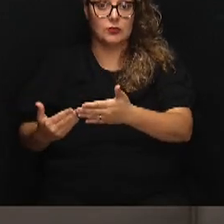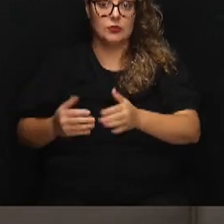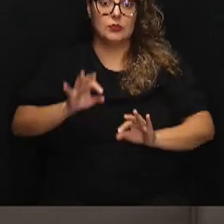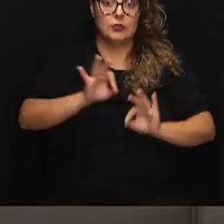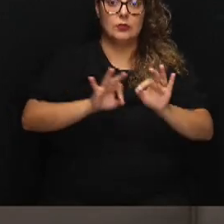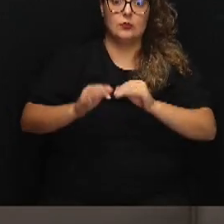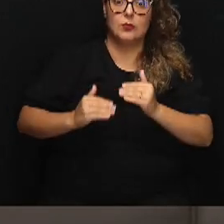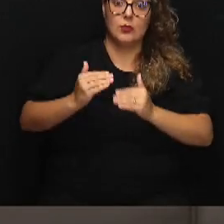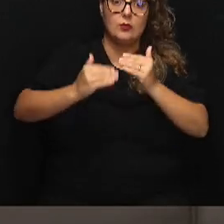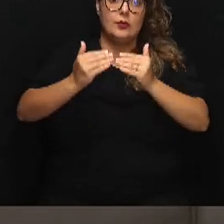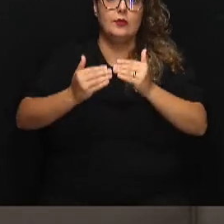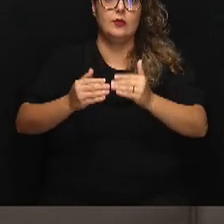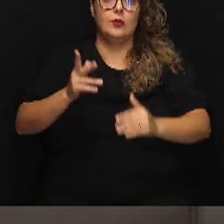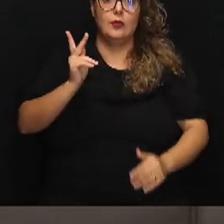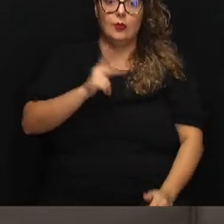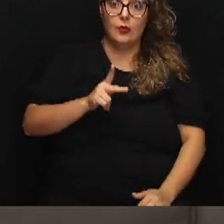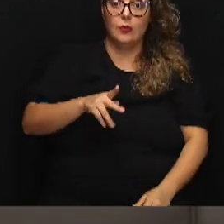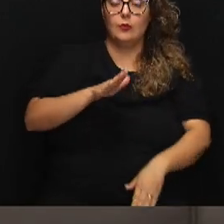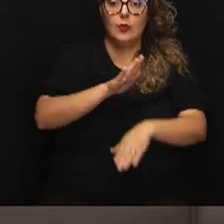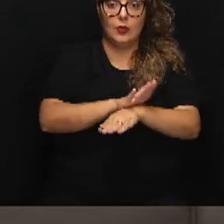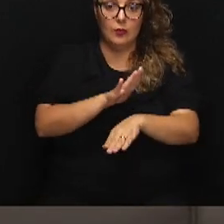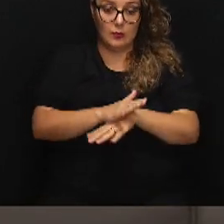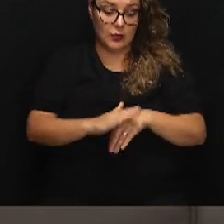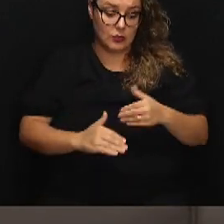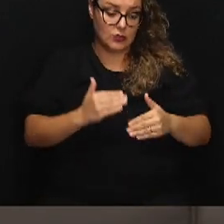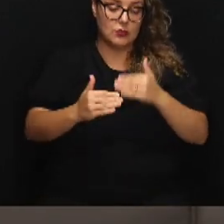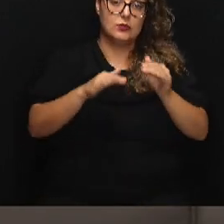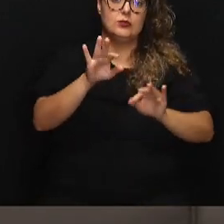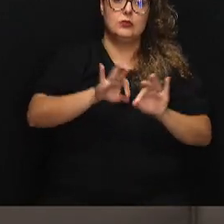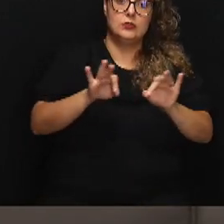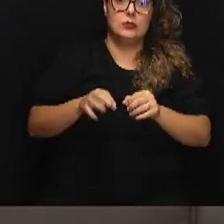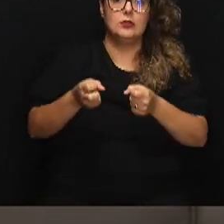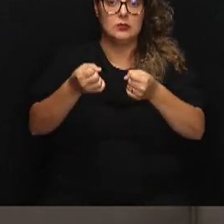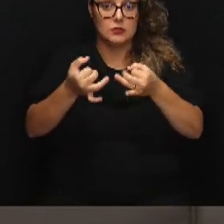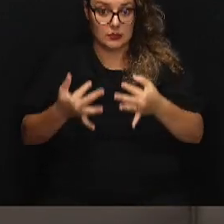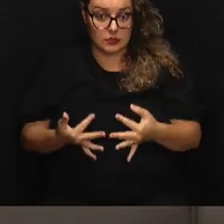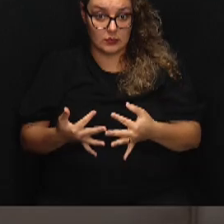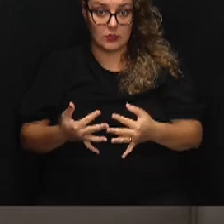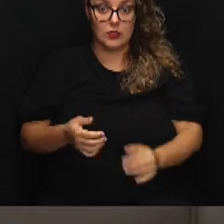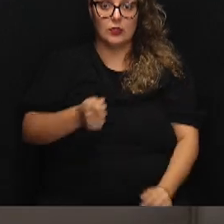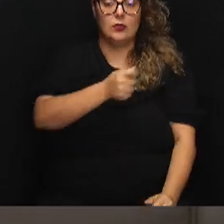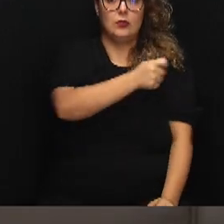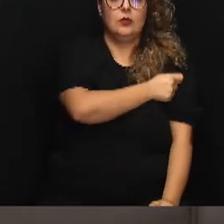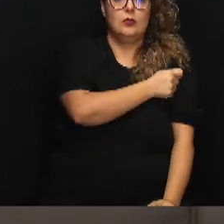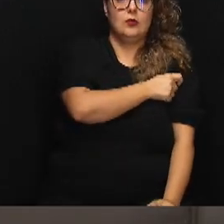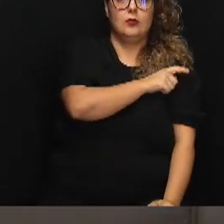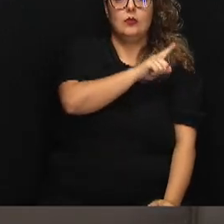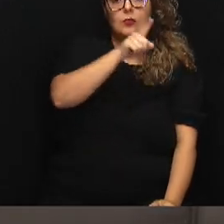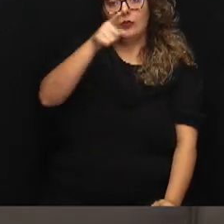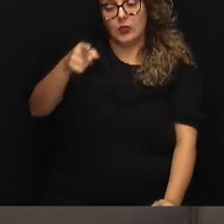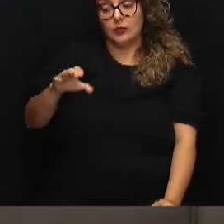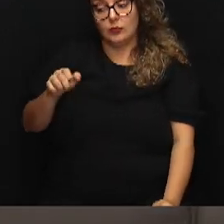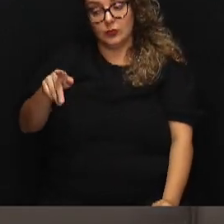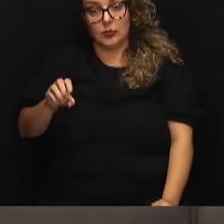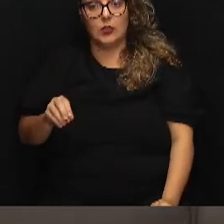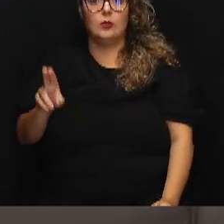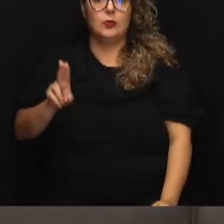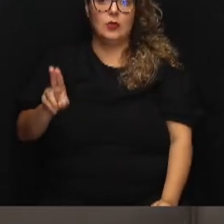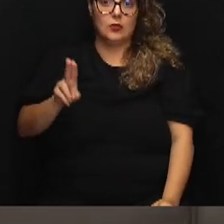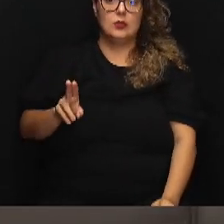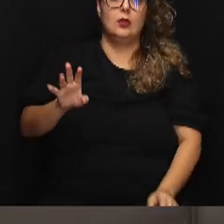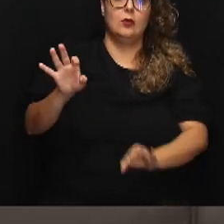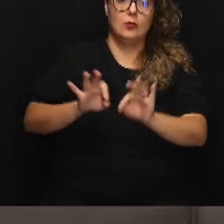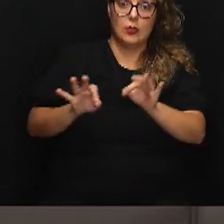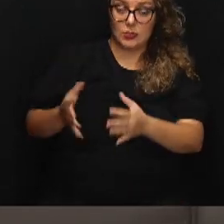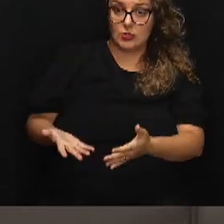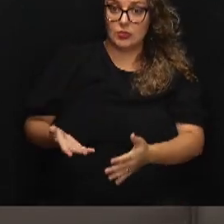projeto. O professor ajuda esse desenvolvimento do projeto, orienta, e o aluno vai lá no campo e vai aplicar o projeto.